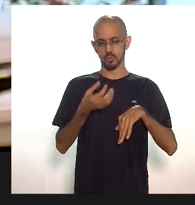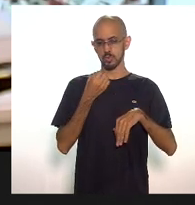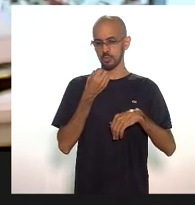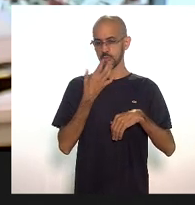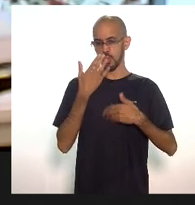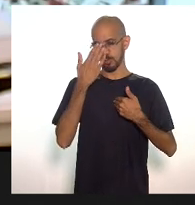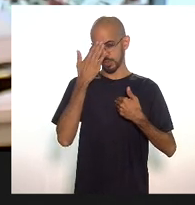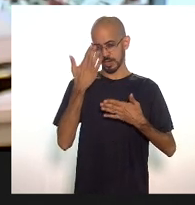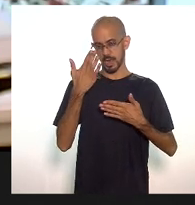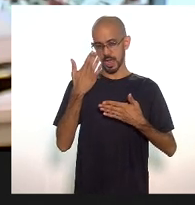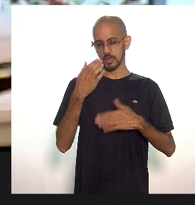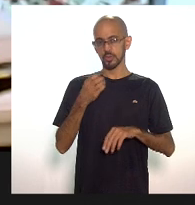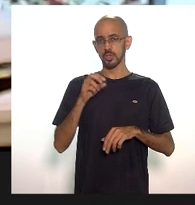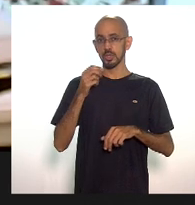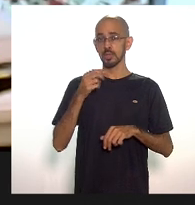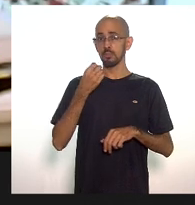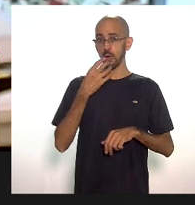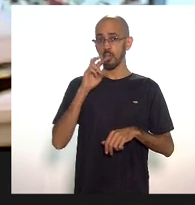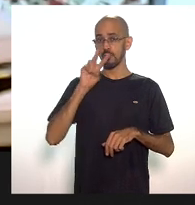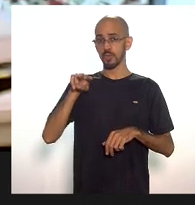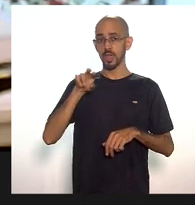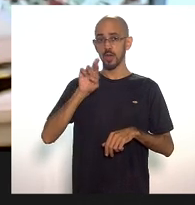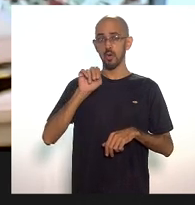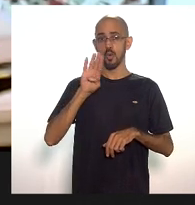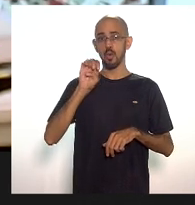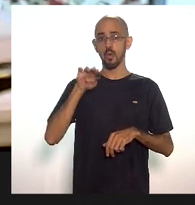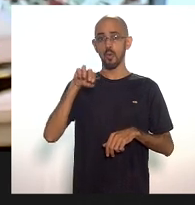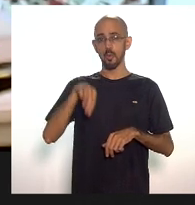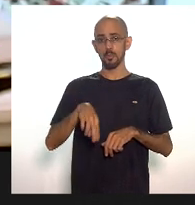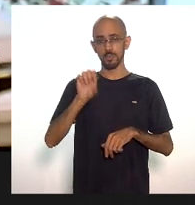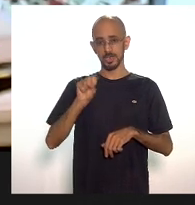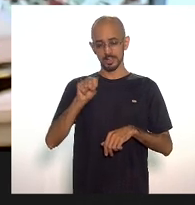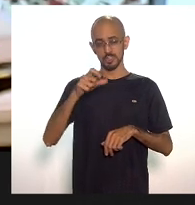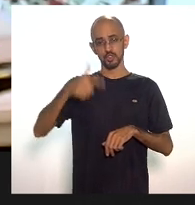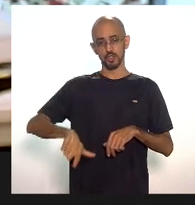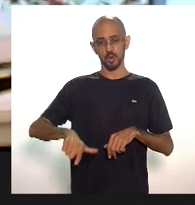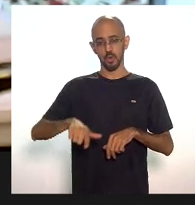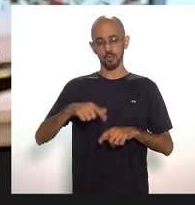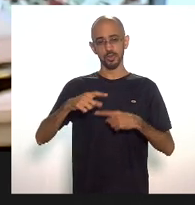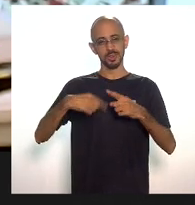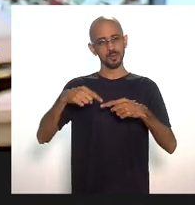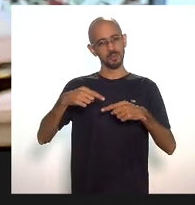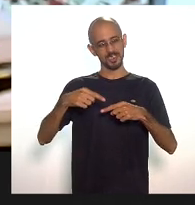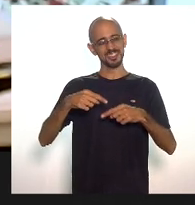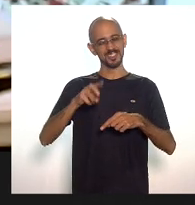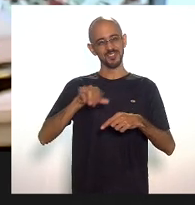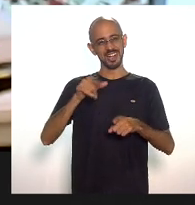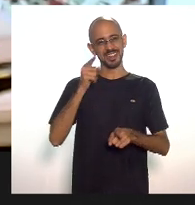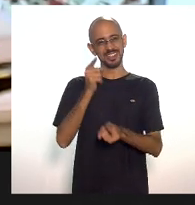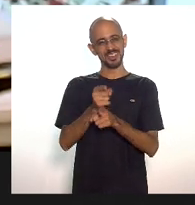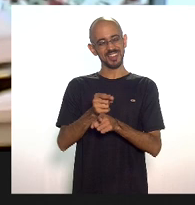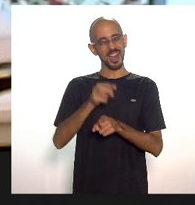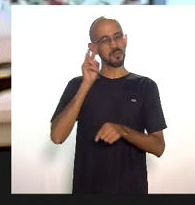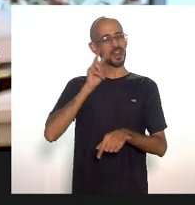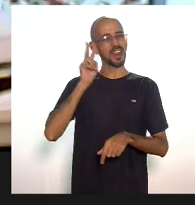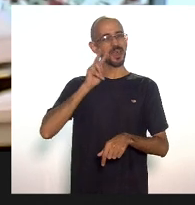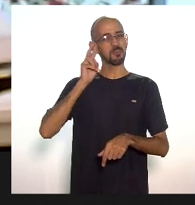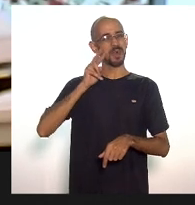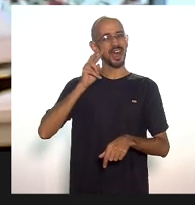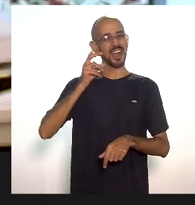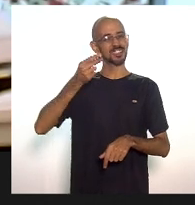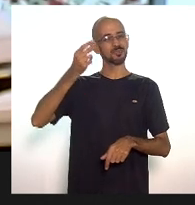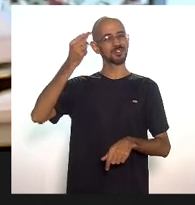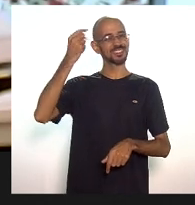revisto, Rubim. Logo a gente se encontra para relembrar o nosso tempo tão bom